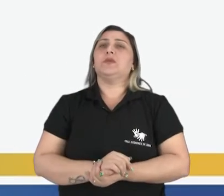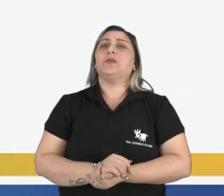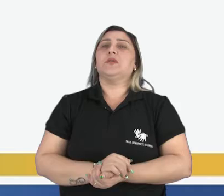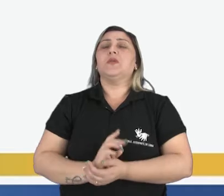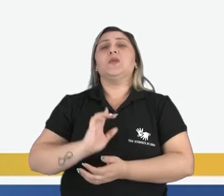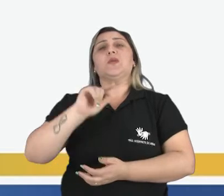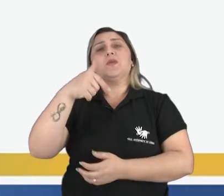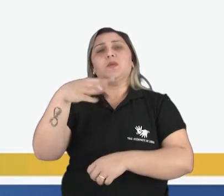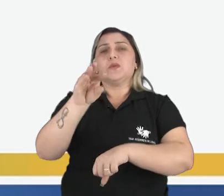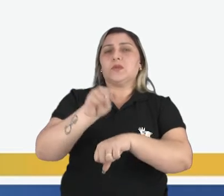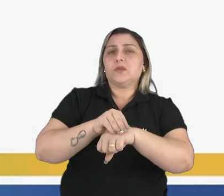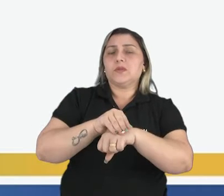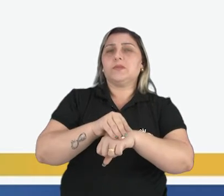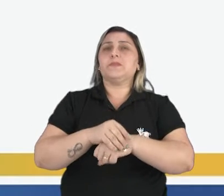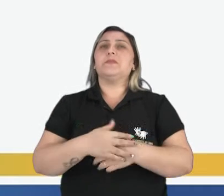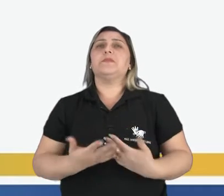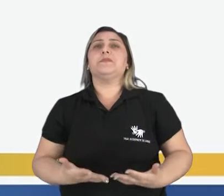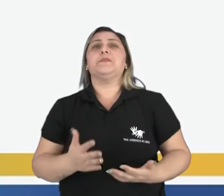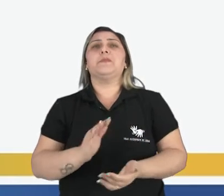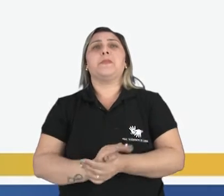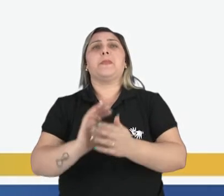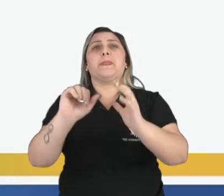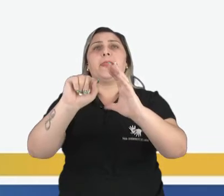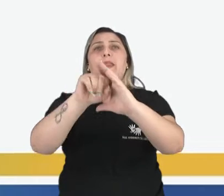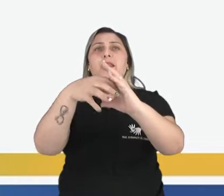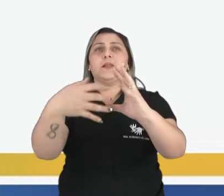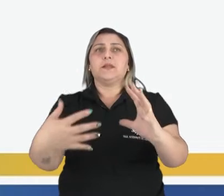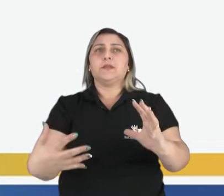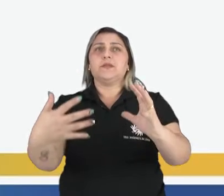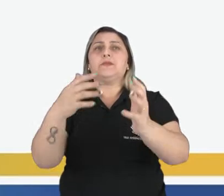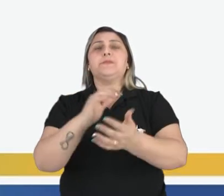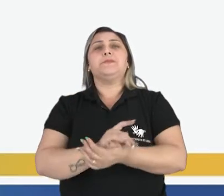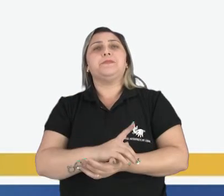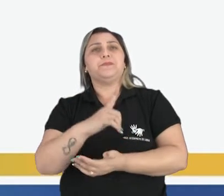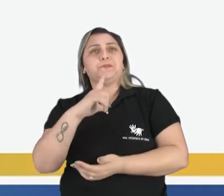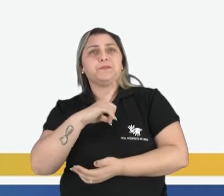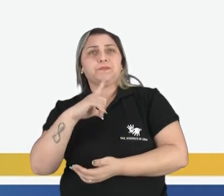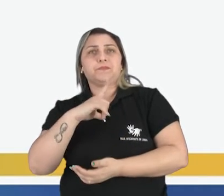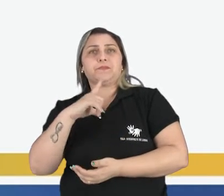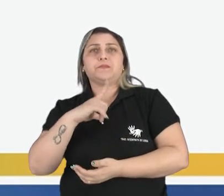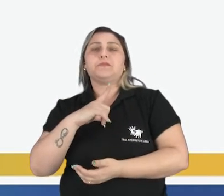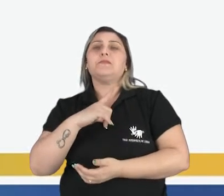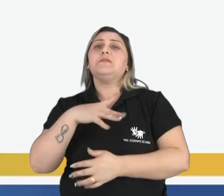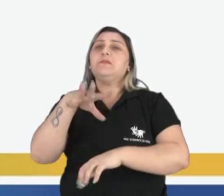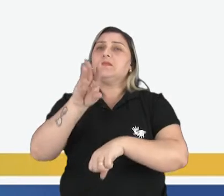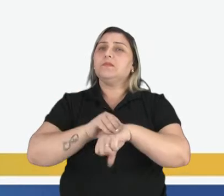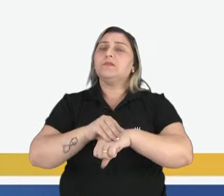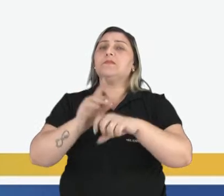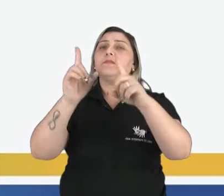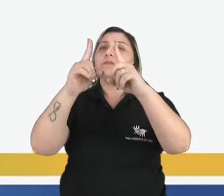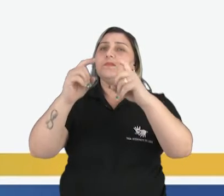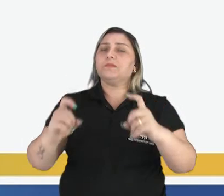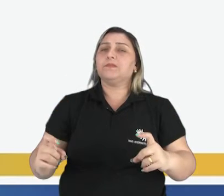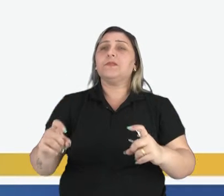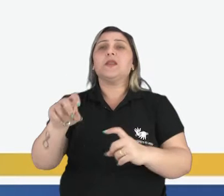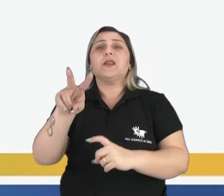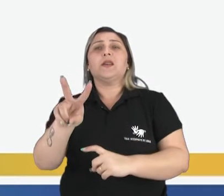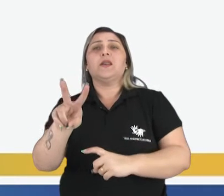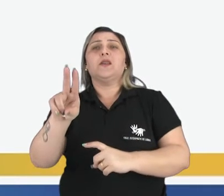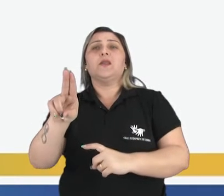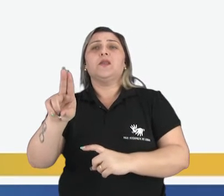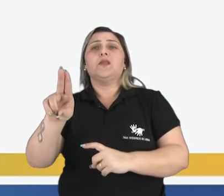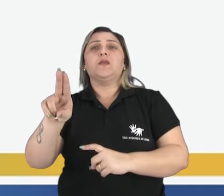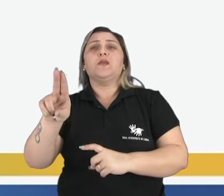os outros conhecimentos, né? Então, características que compõem, né, que contrapõem o conhecimento científico ao conhecimento